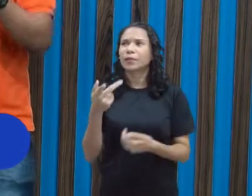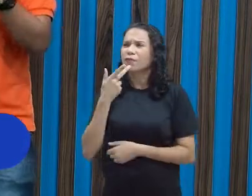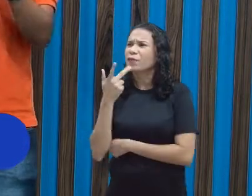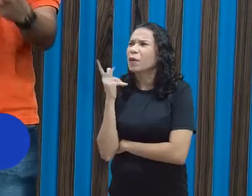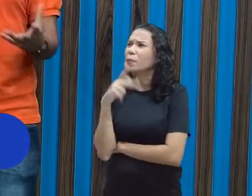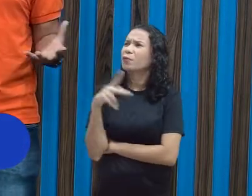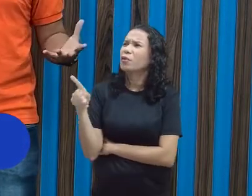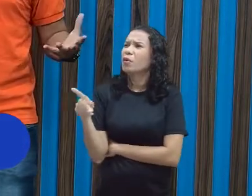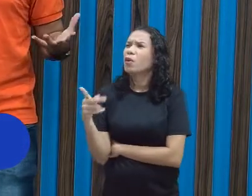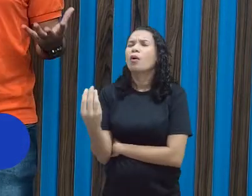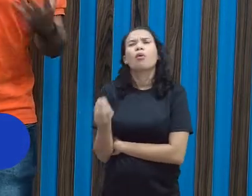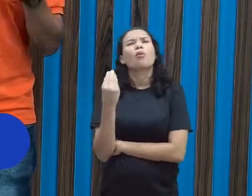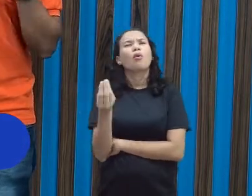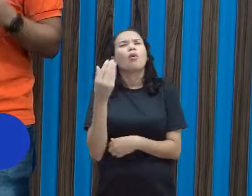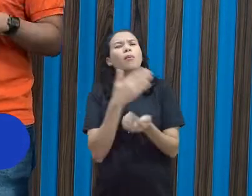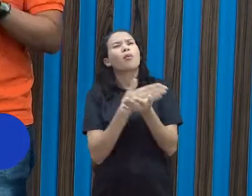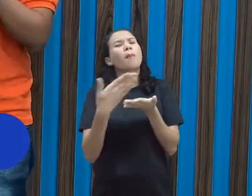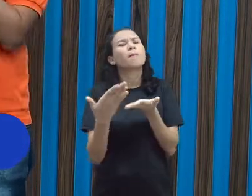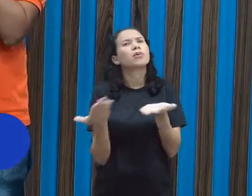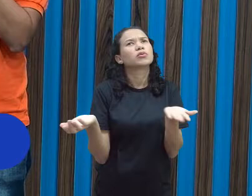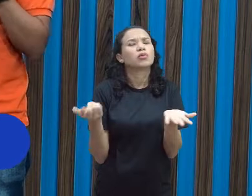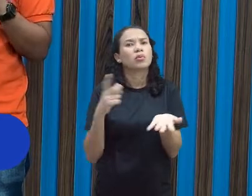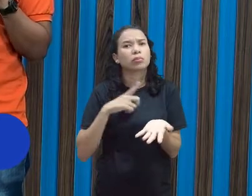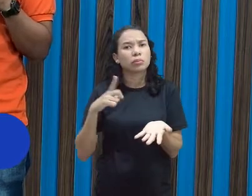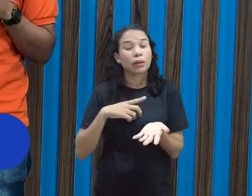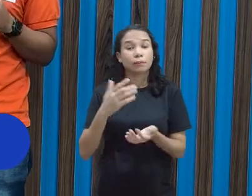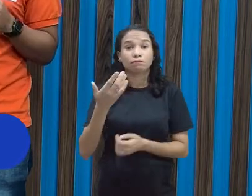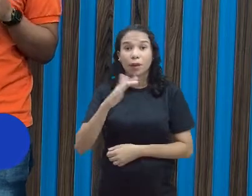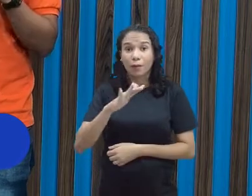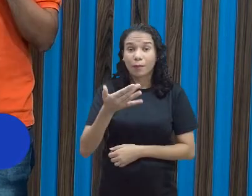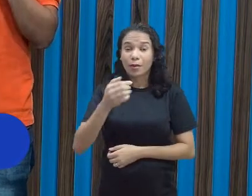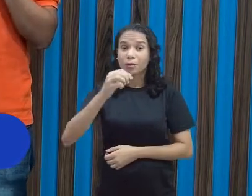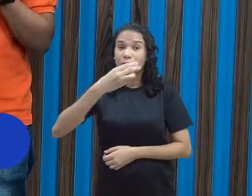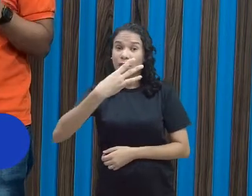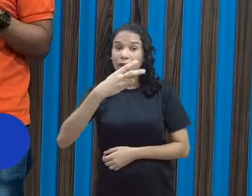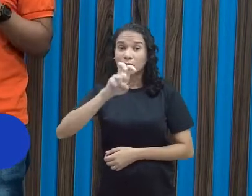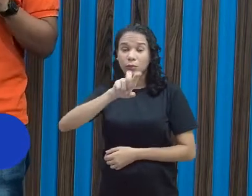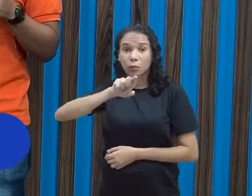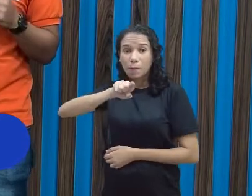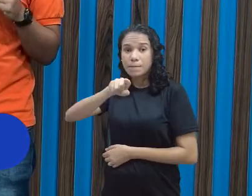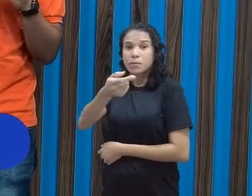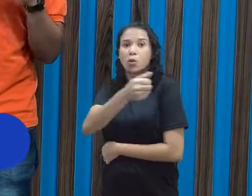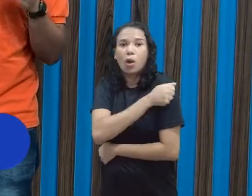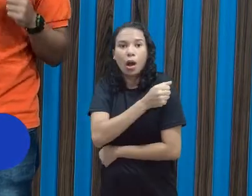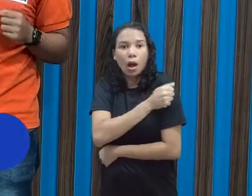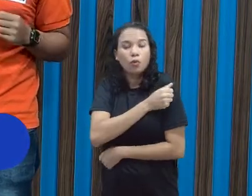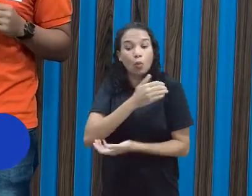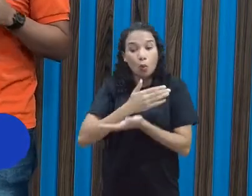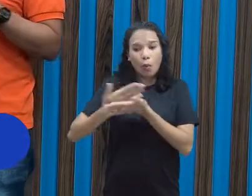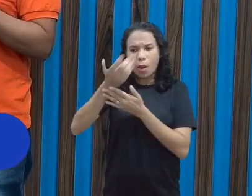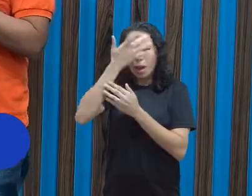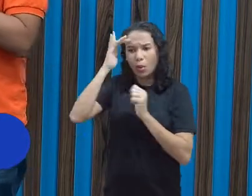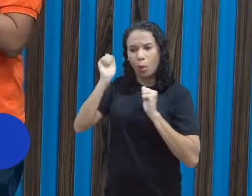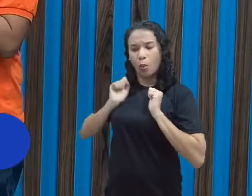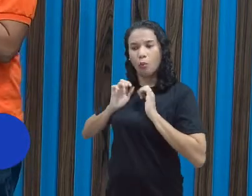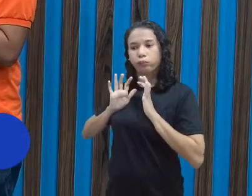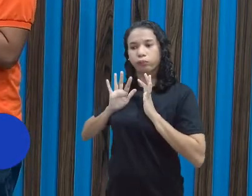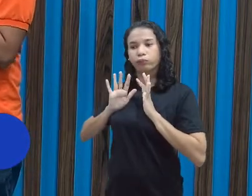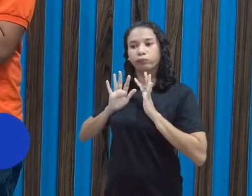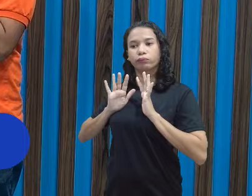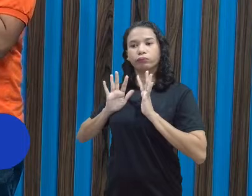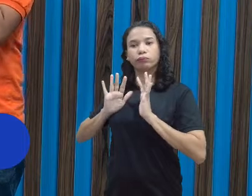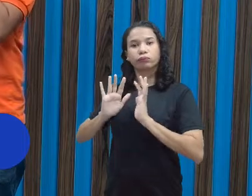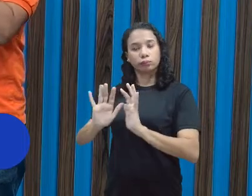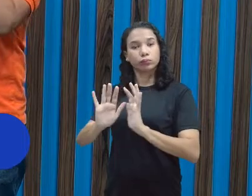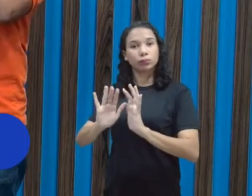mas quando começou a ocupar a Europa? Começou há cerca de 35 mil anos atrás,